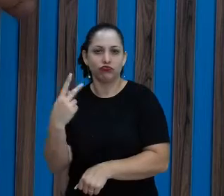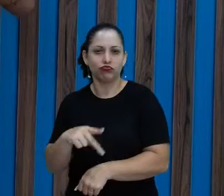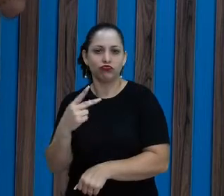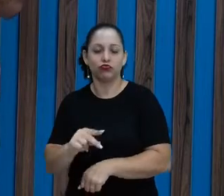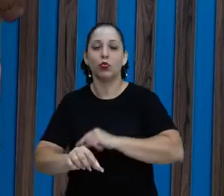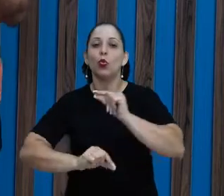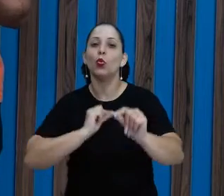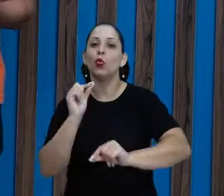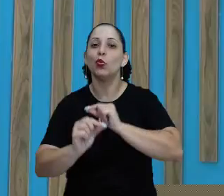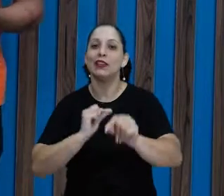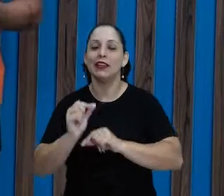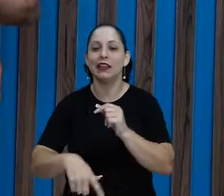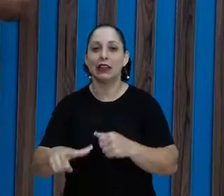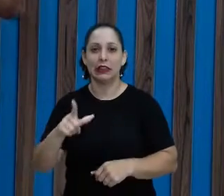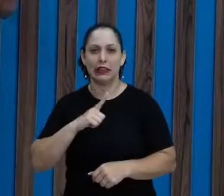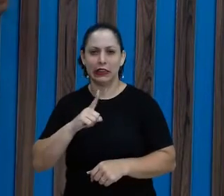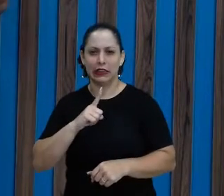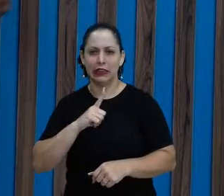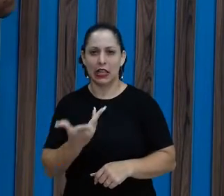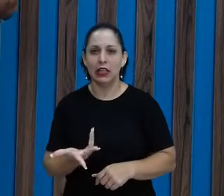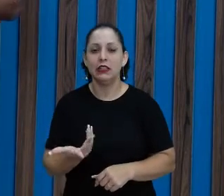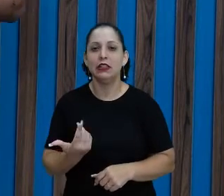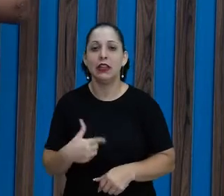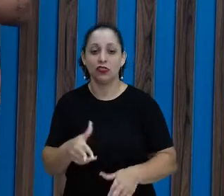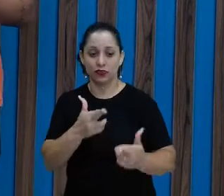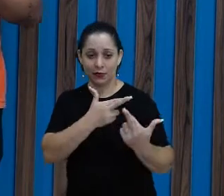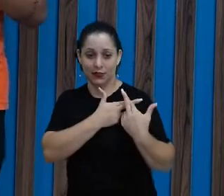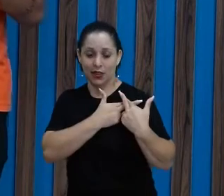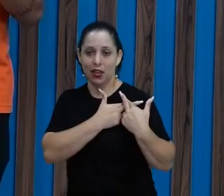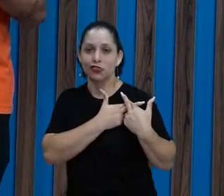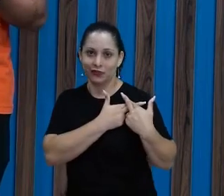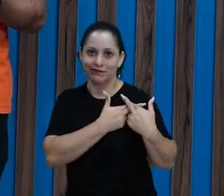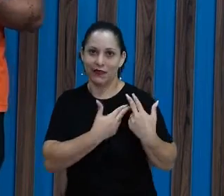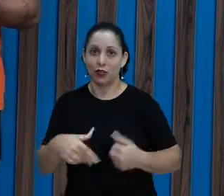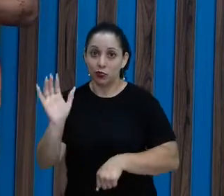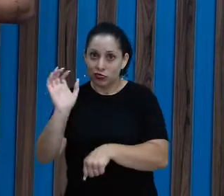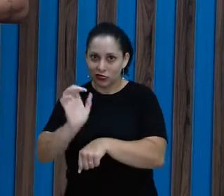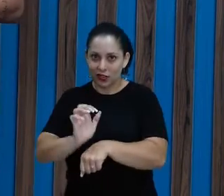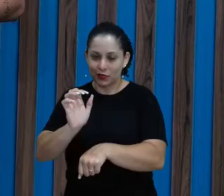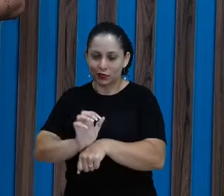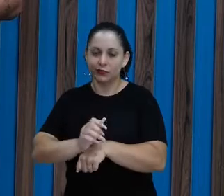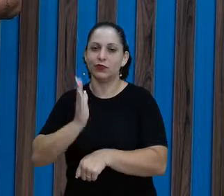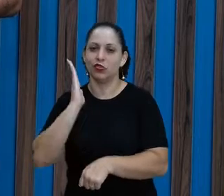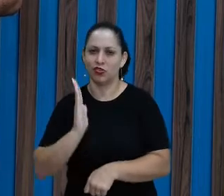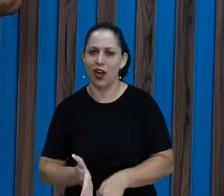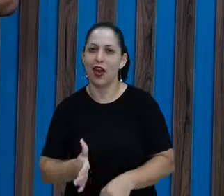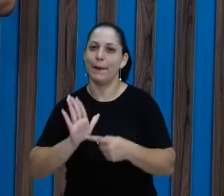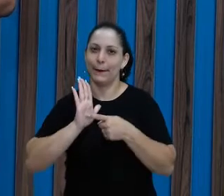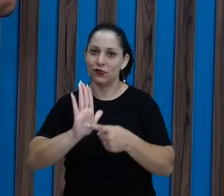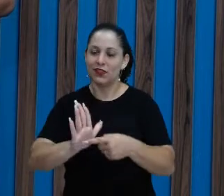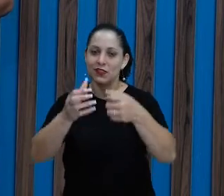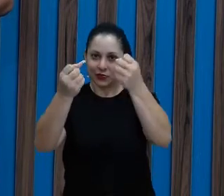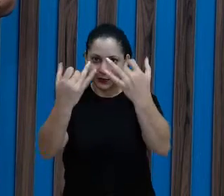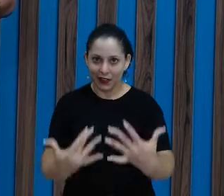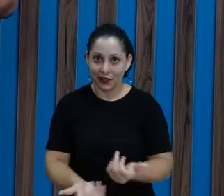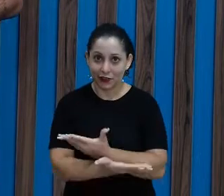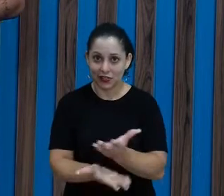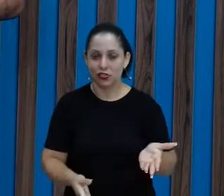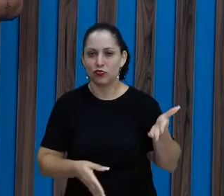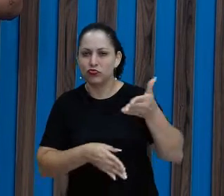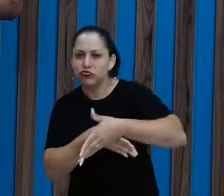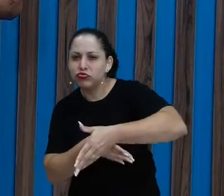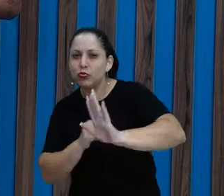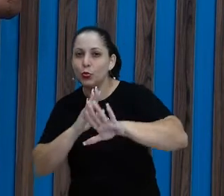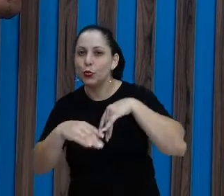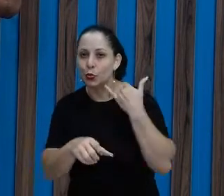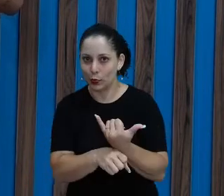questão da governança, dos órgãos responsáveis, que eu também já falei aqui, também está disponível lá no YouTube para